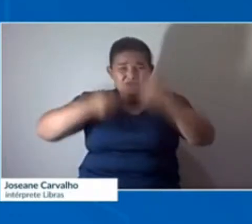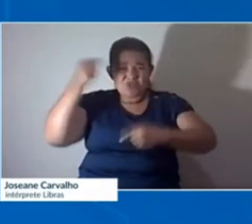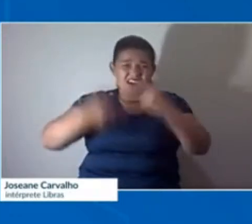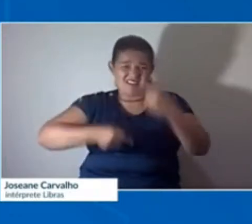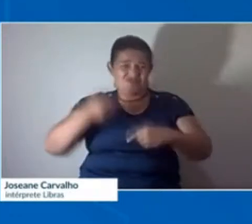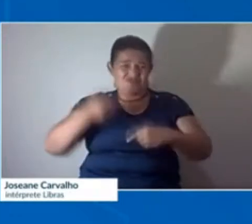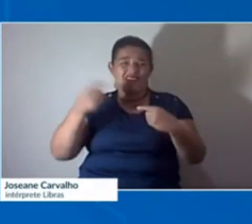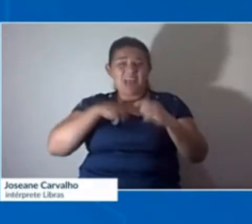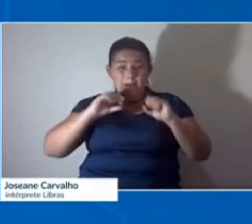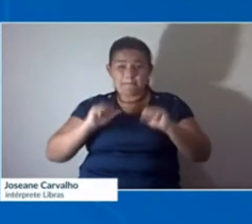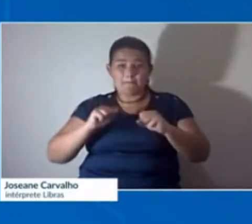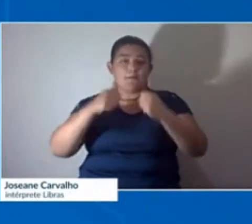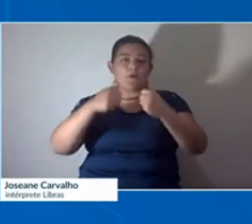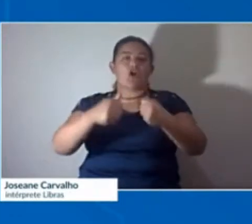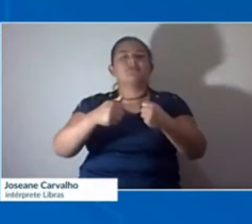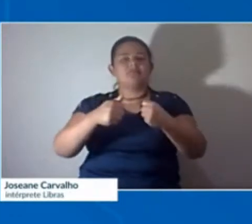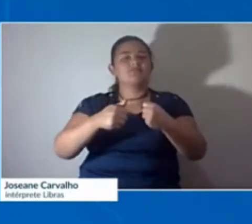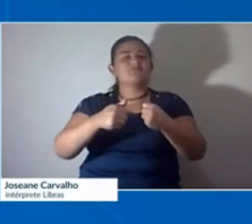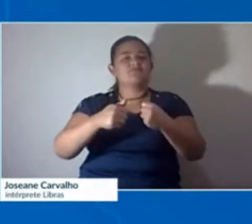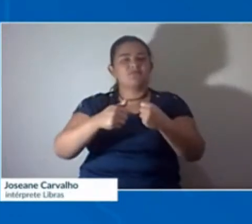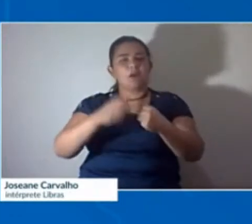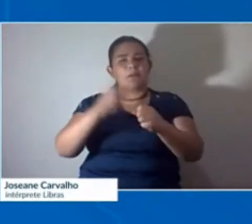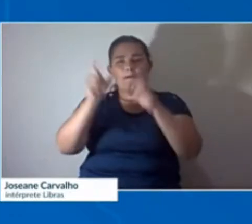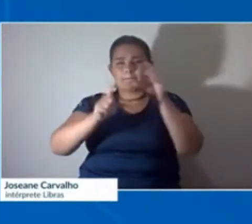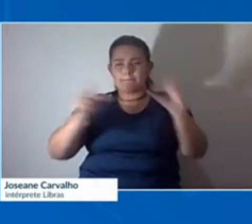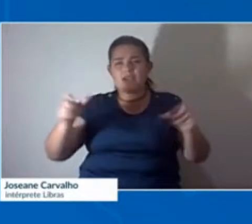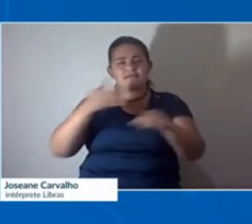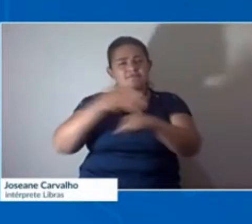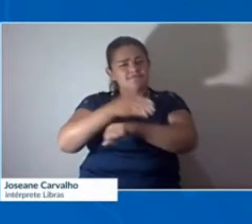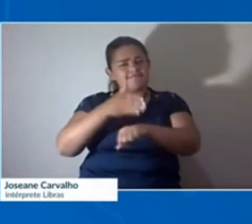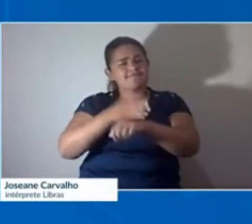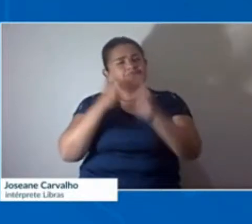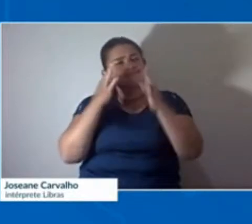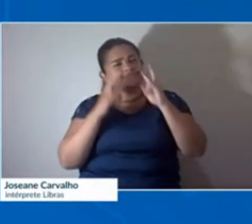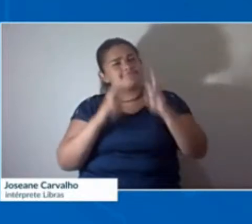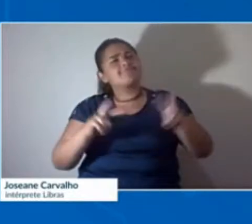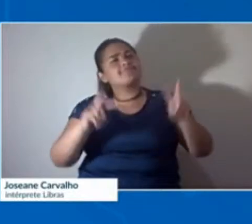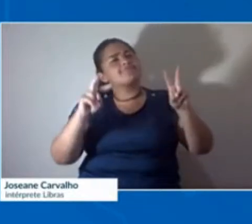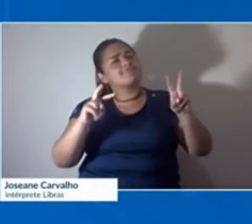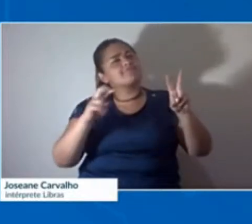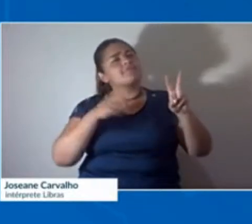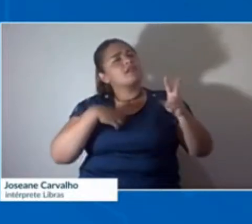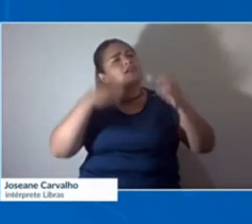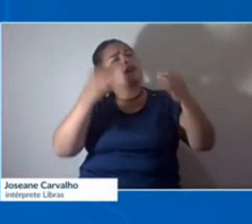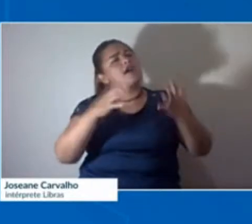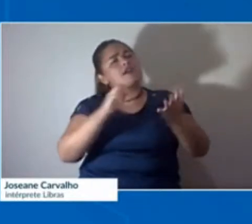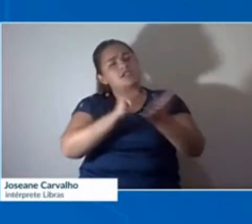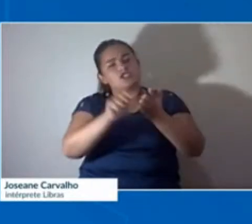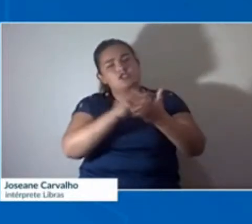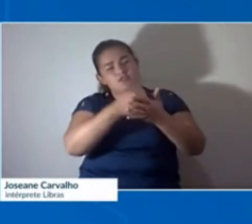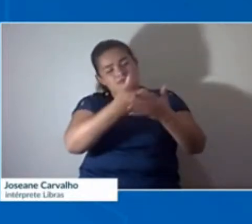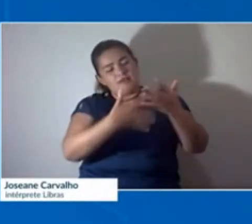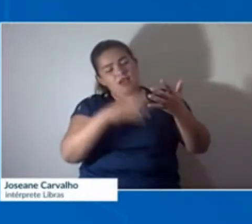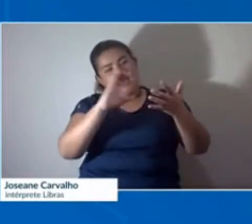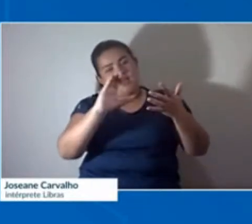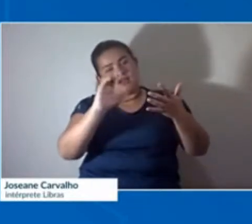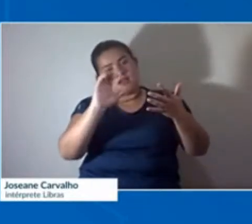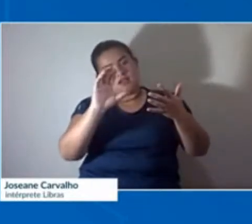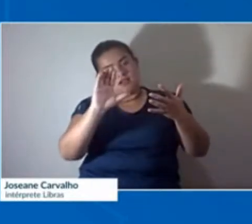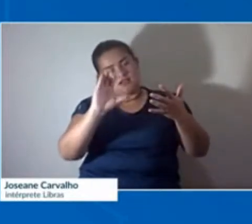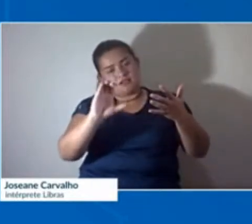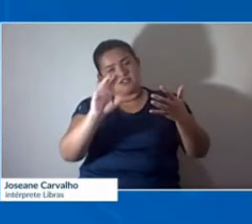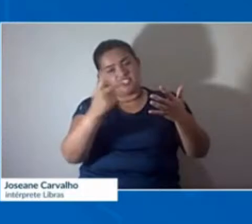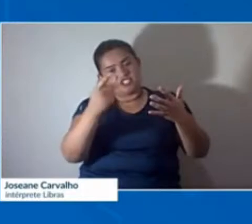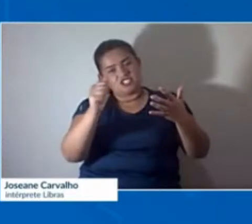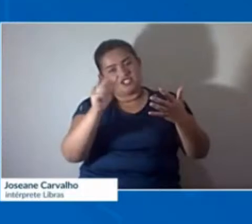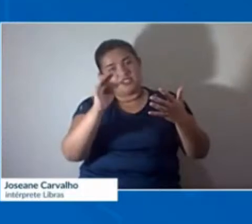Então, uma pessoa que está participando aqui conosco chegou a escrever no chat que, graças a Deus, a